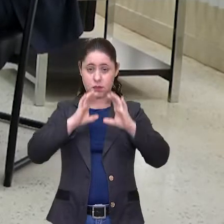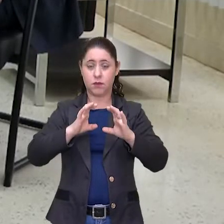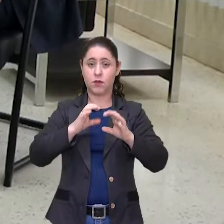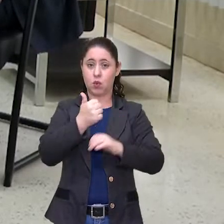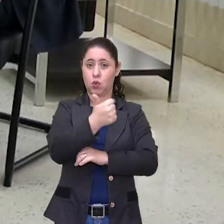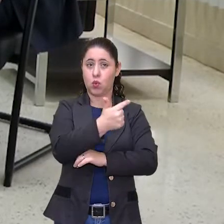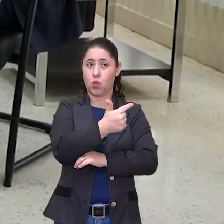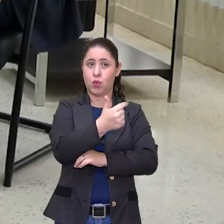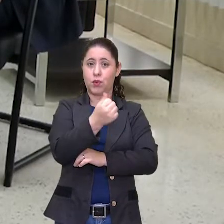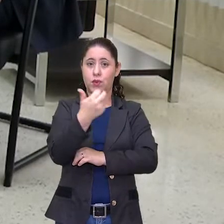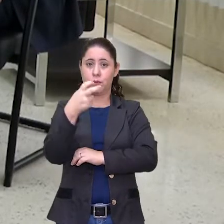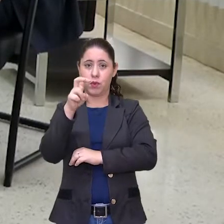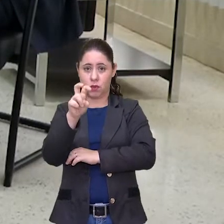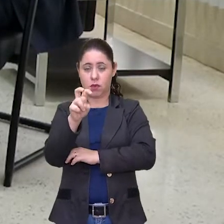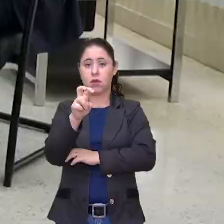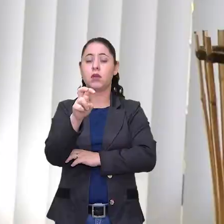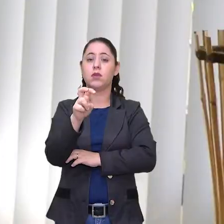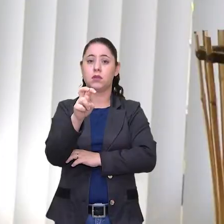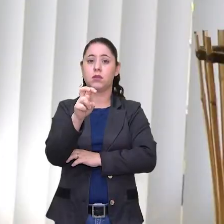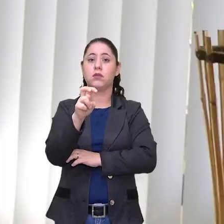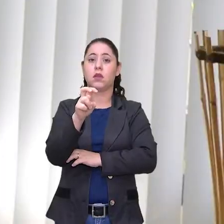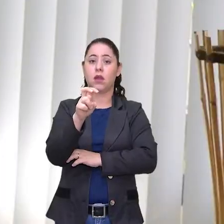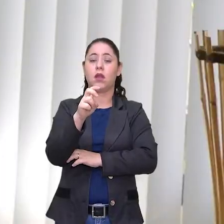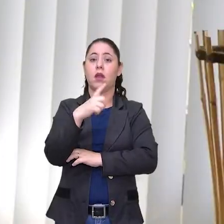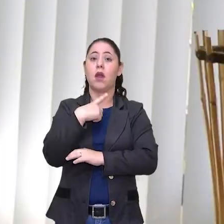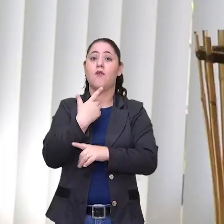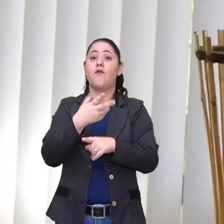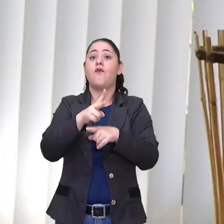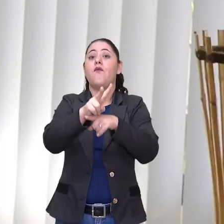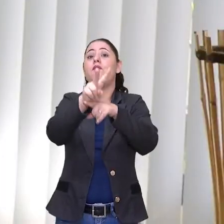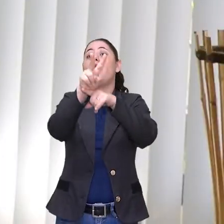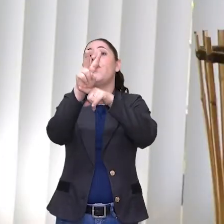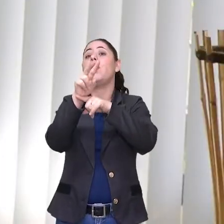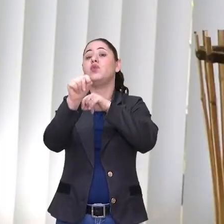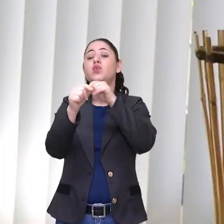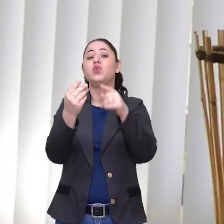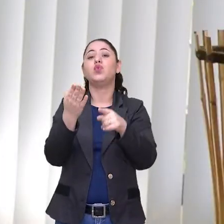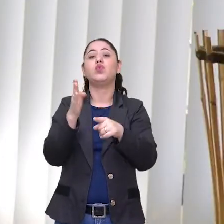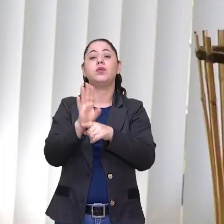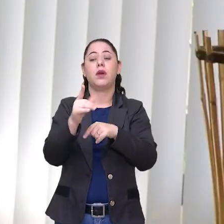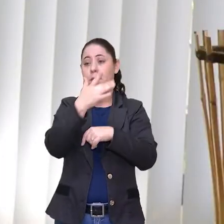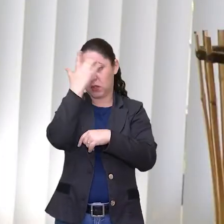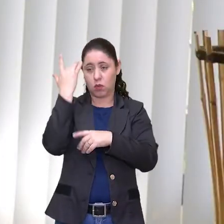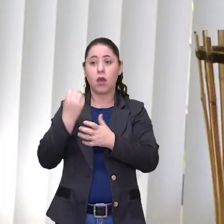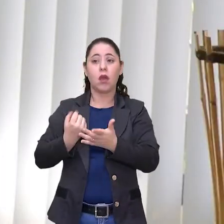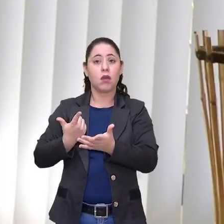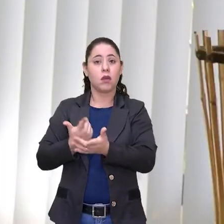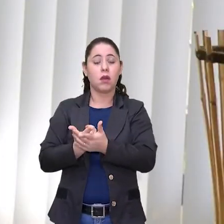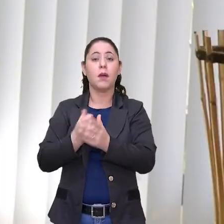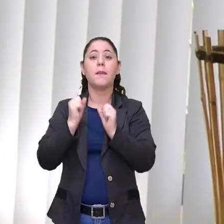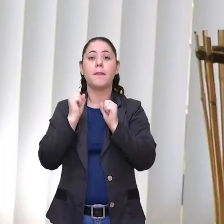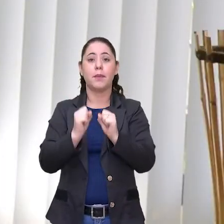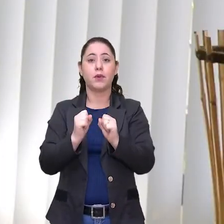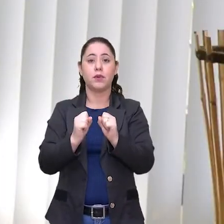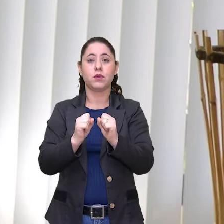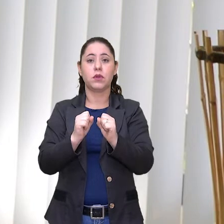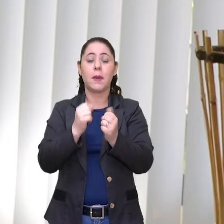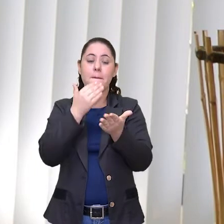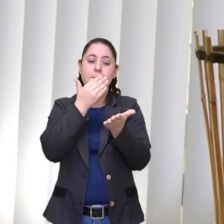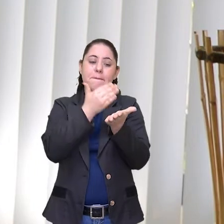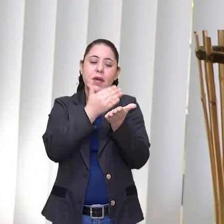Processo Civil 2015 trouxe algo bem vantajoso a quem deseja arrematar, que é